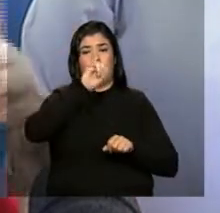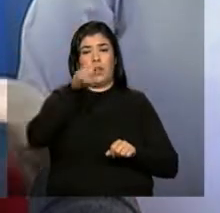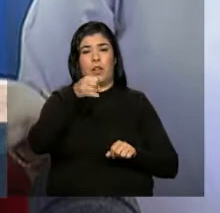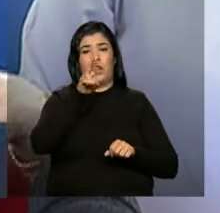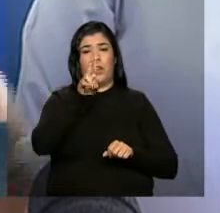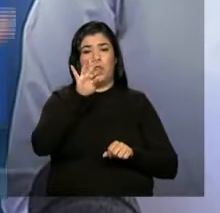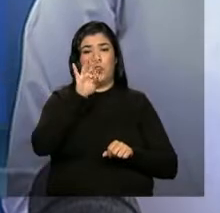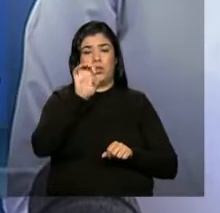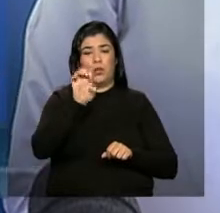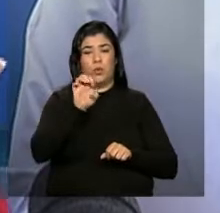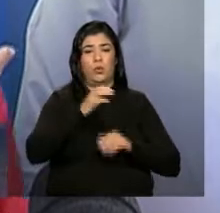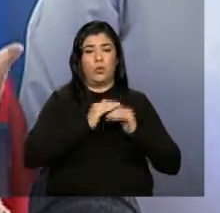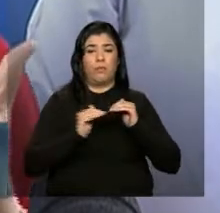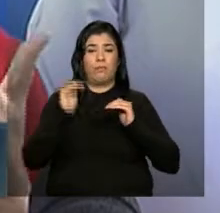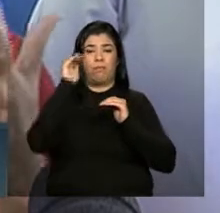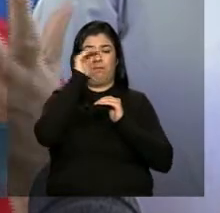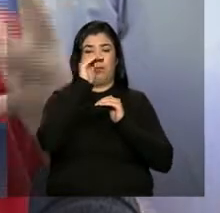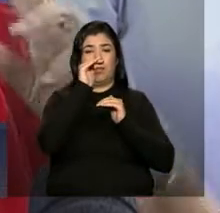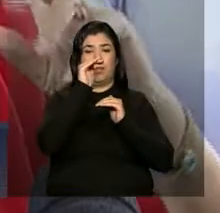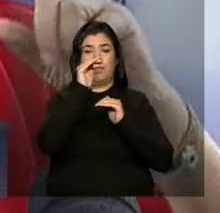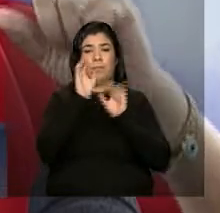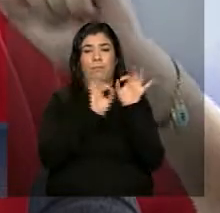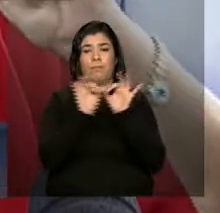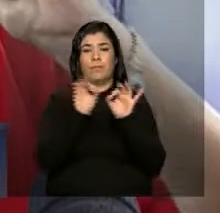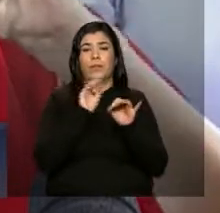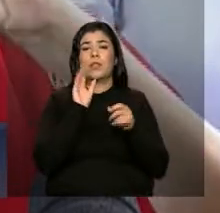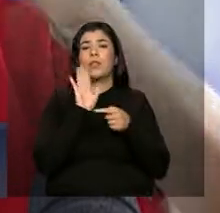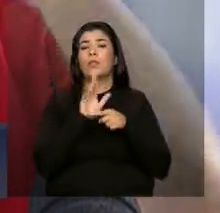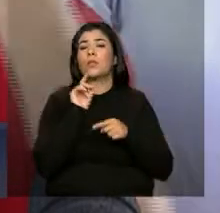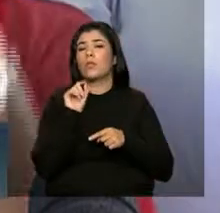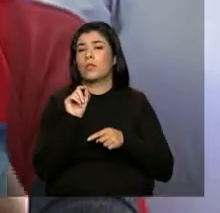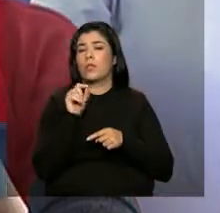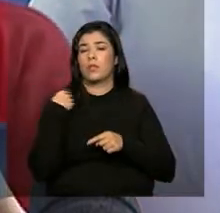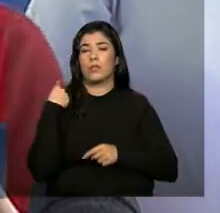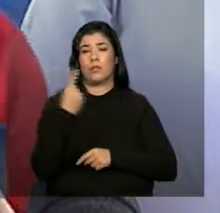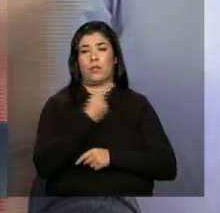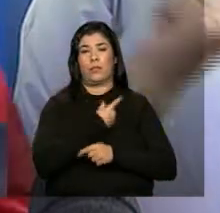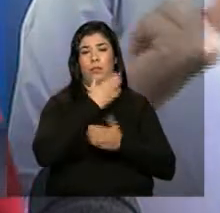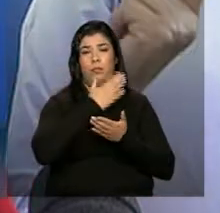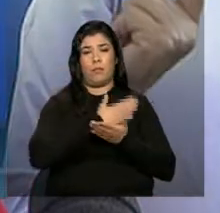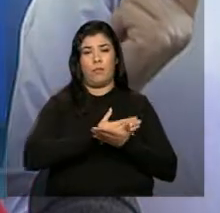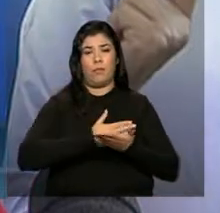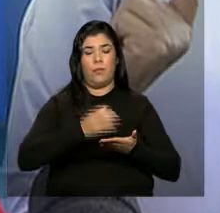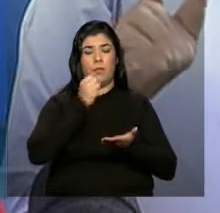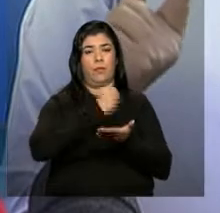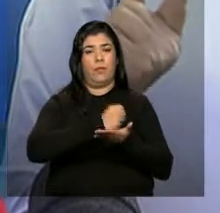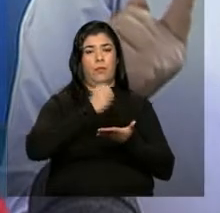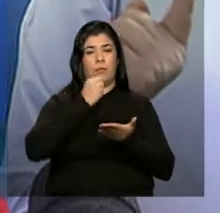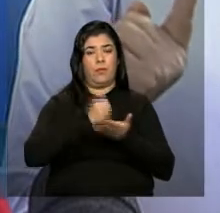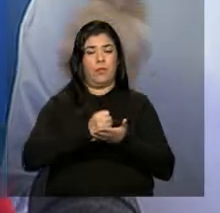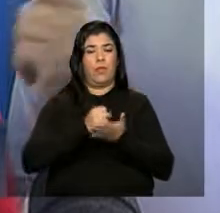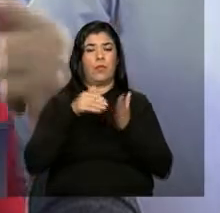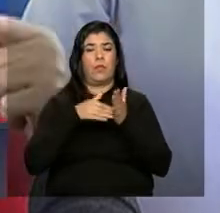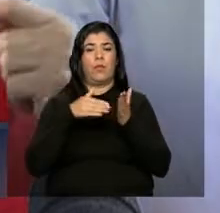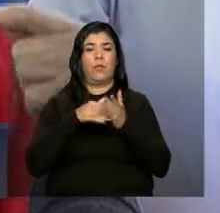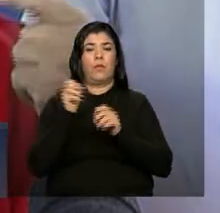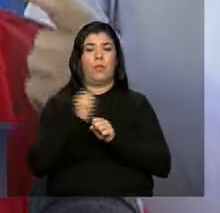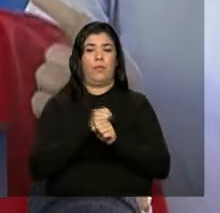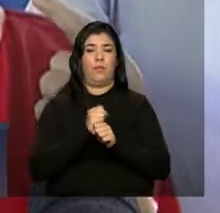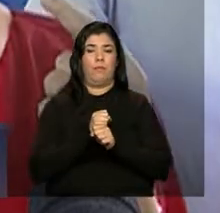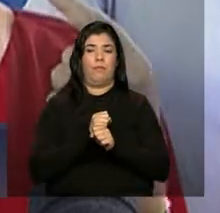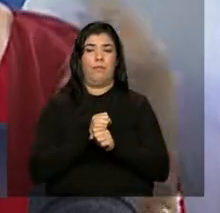se vocês perceberam. Esse ajuste fez com que nós só começássemos a contratar no final do ano.